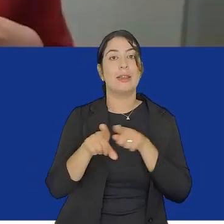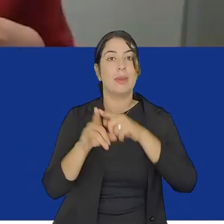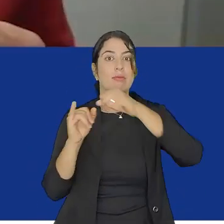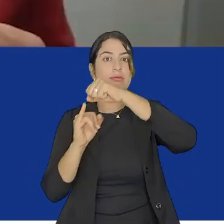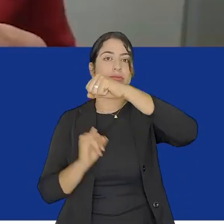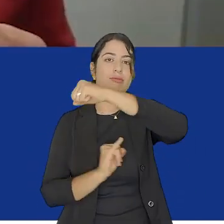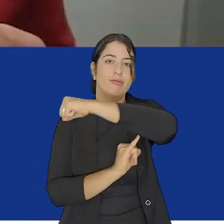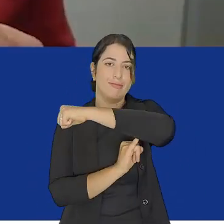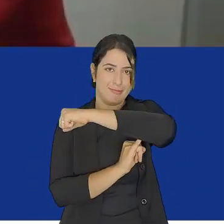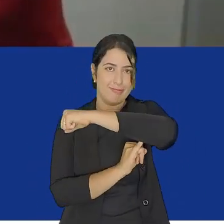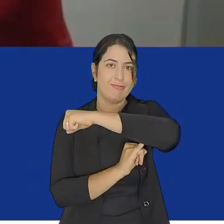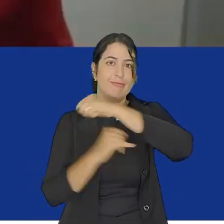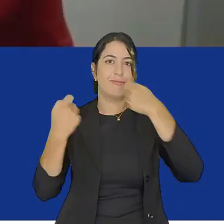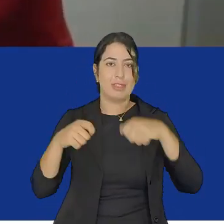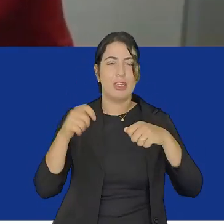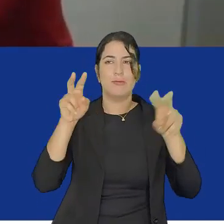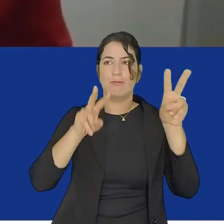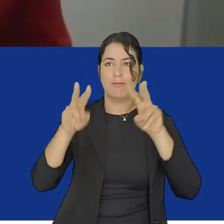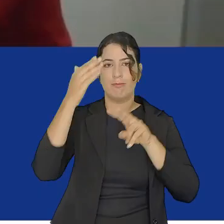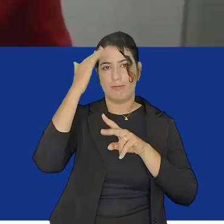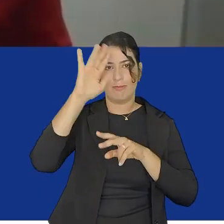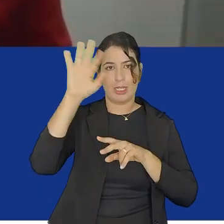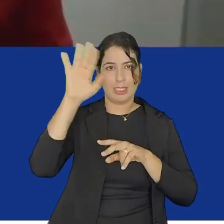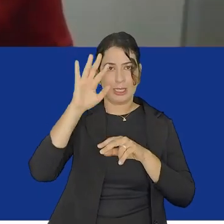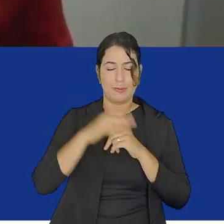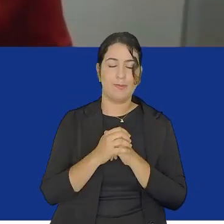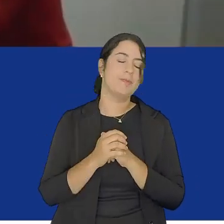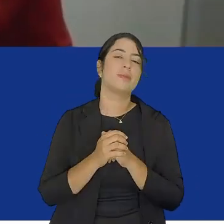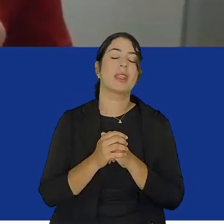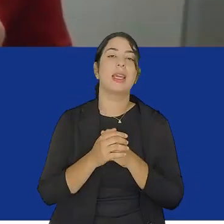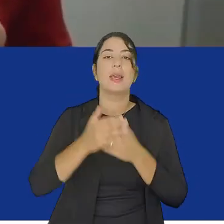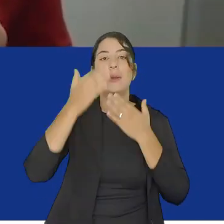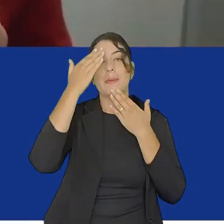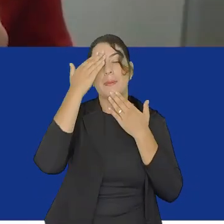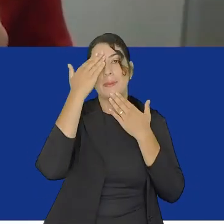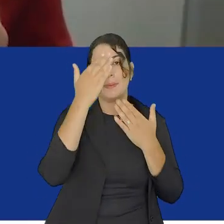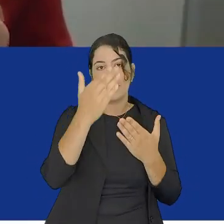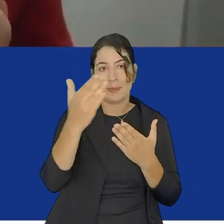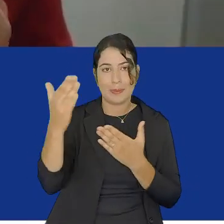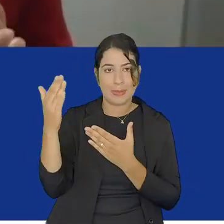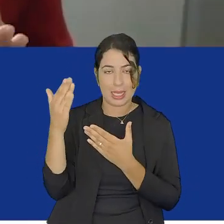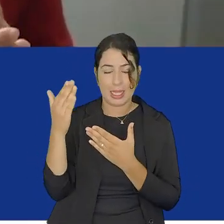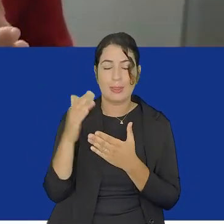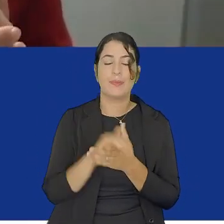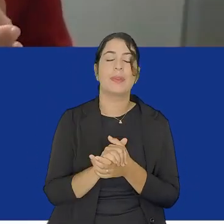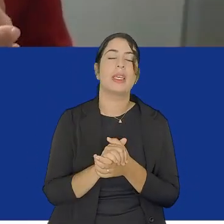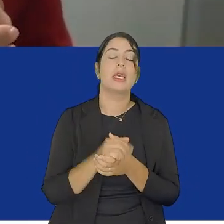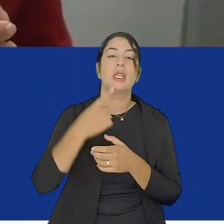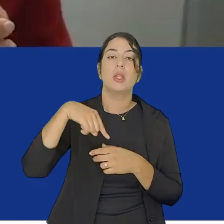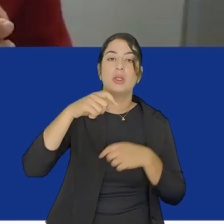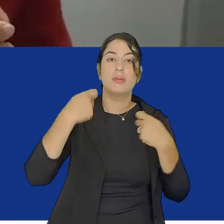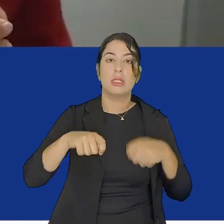organizações. E eu agradeço muito, muito mesmo, e realmente espero que nós tenhamos coragem,